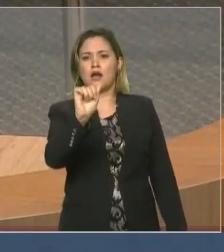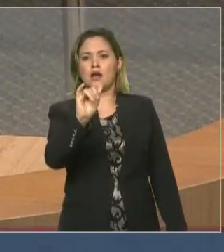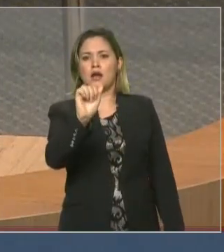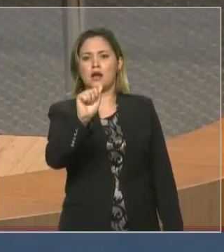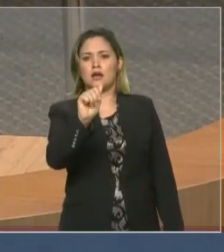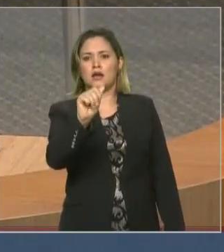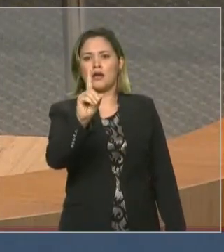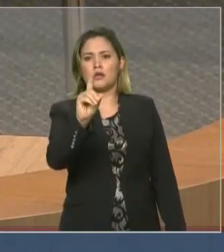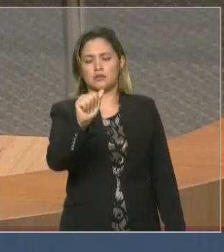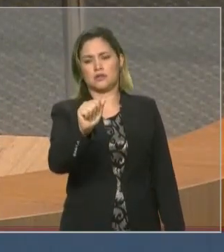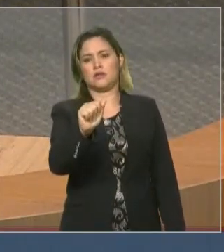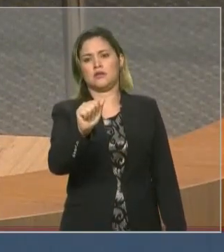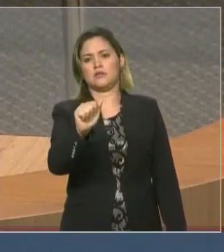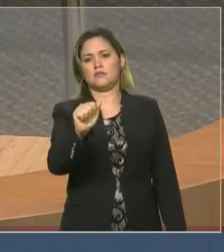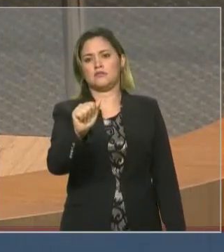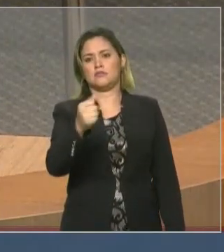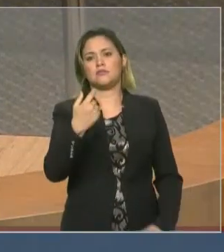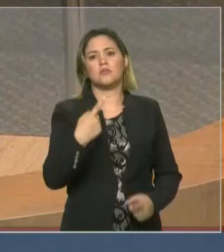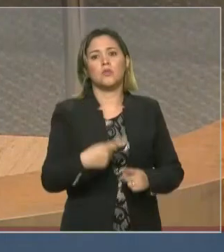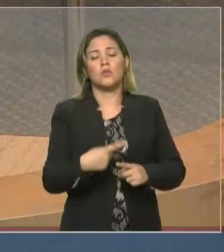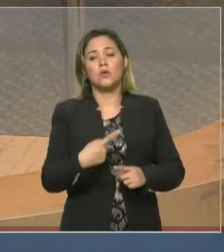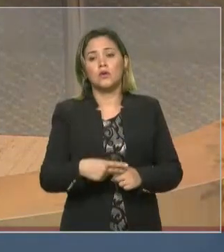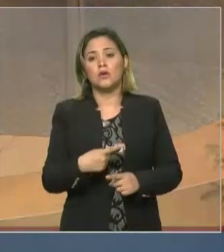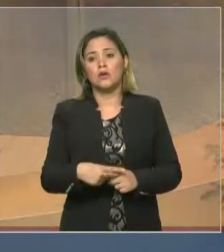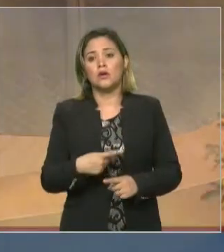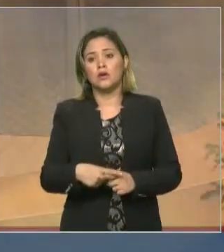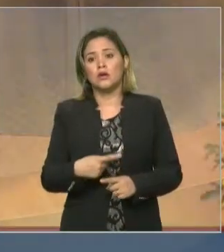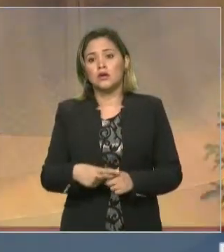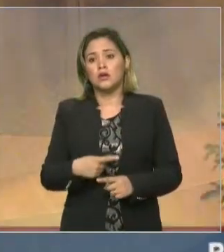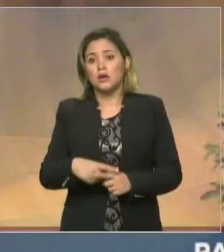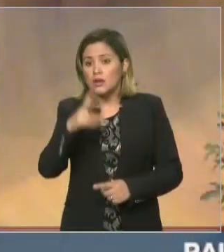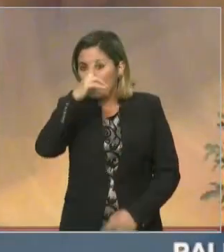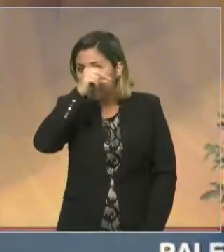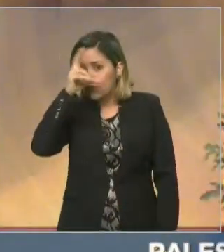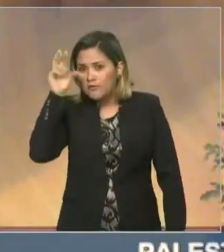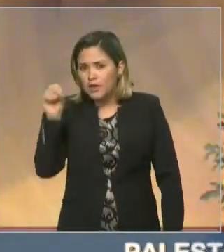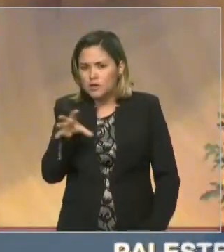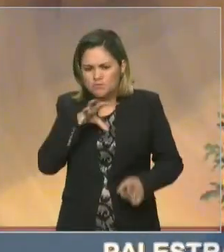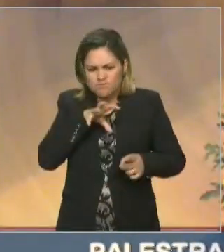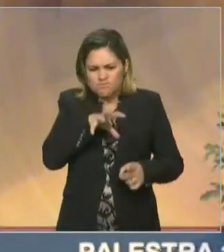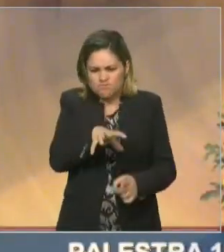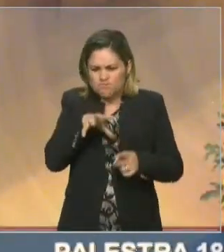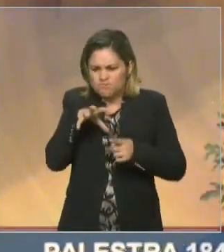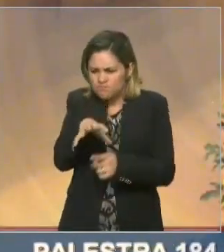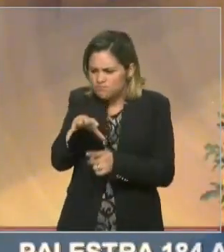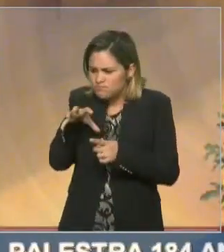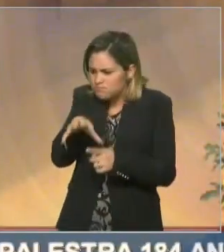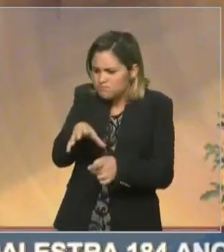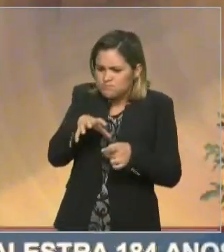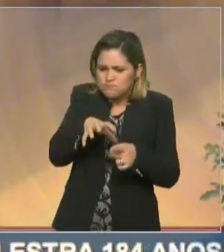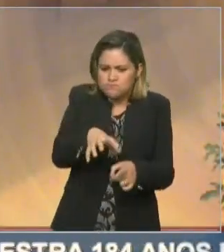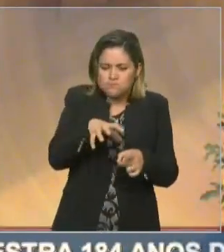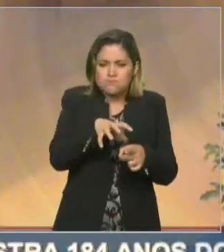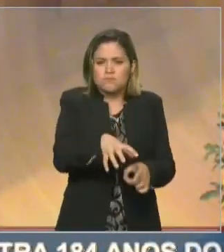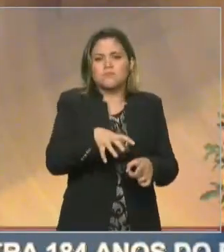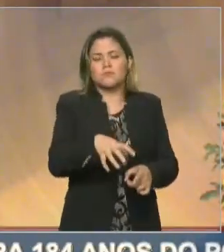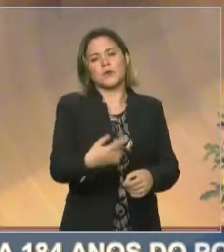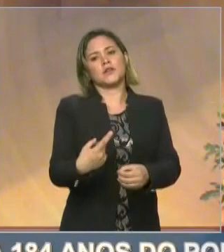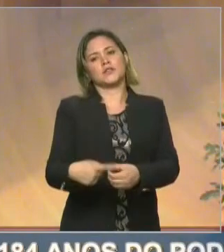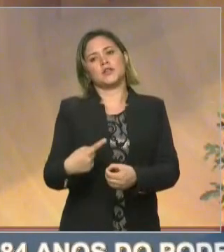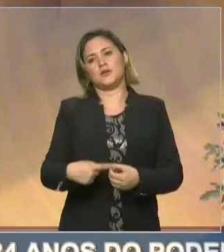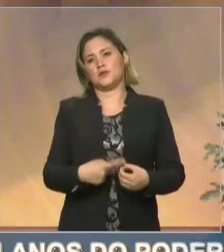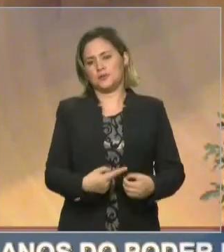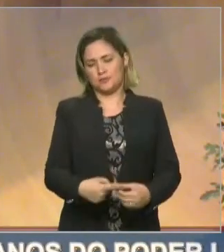explodiu, porque ninguém aguentava a coação dos prefeitos do interior do Maranhão com tantos poderes. Foi um